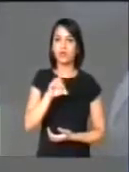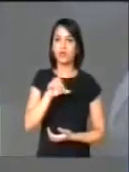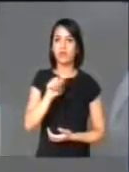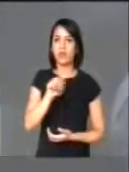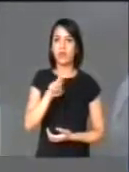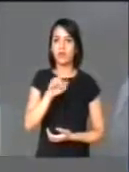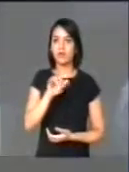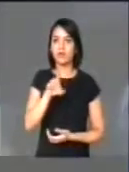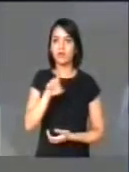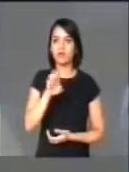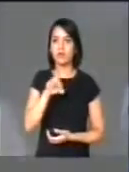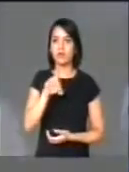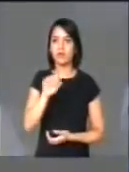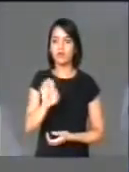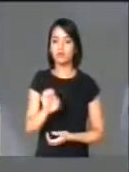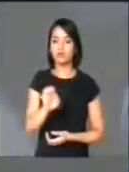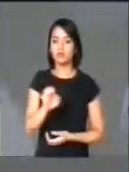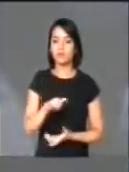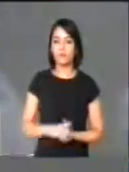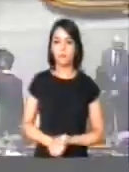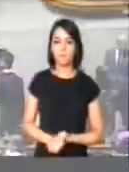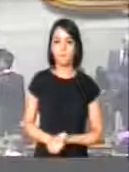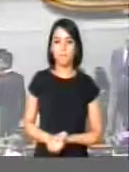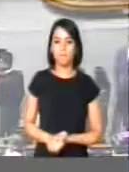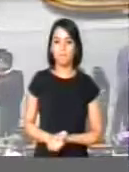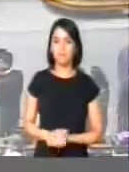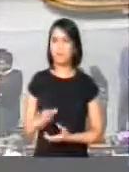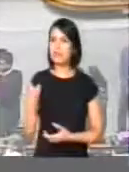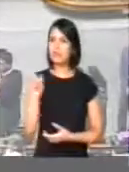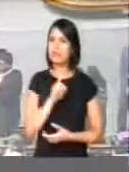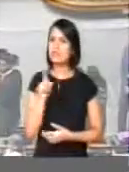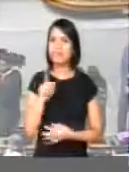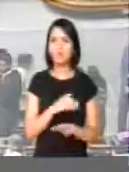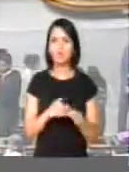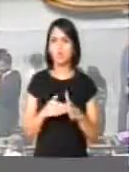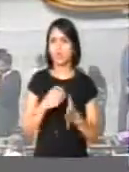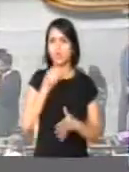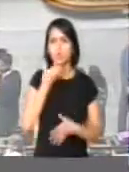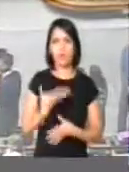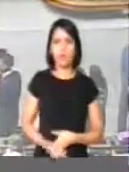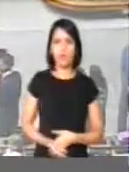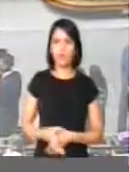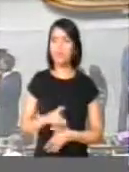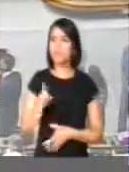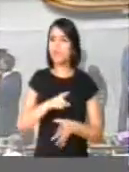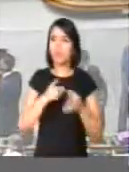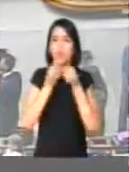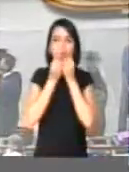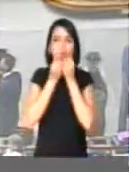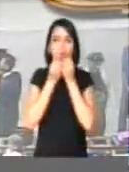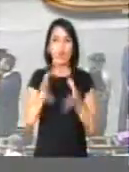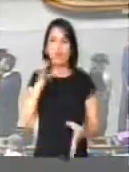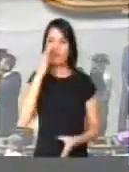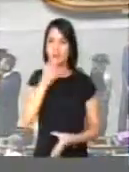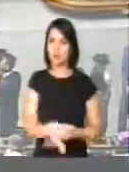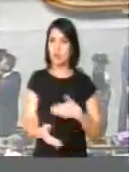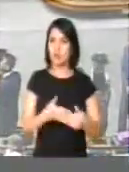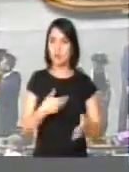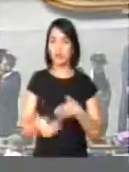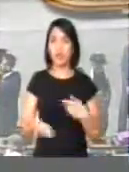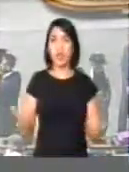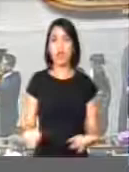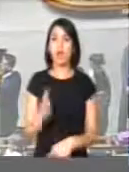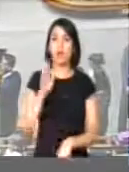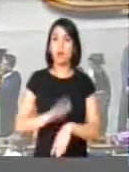não está tudo bem, não é uma delação qualquer. Nós vivemos um momento de profunda